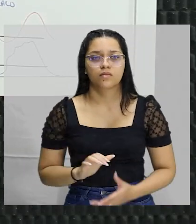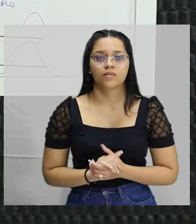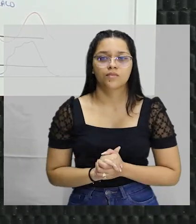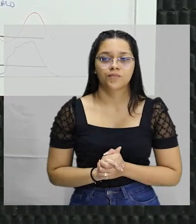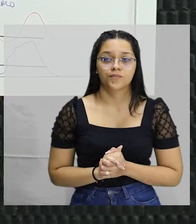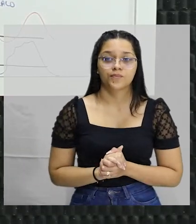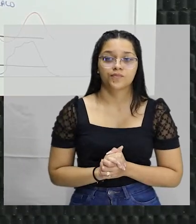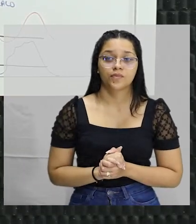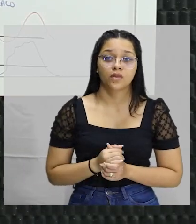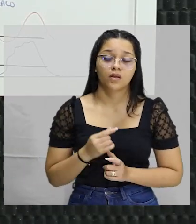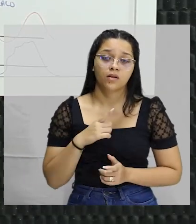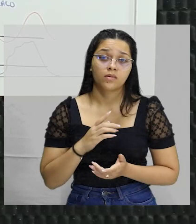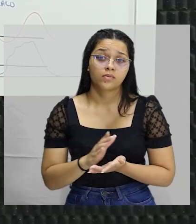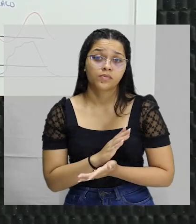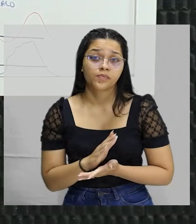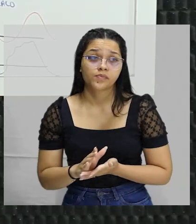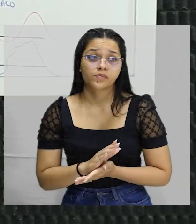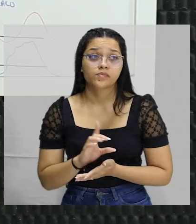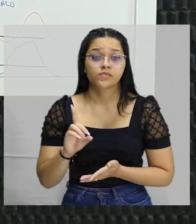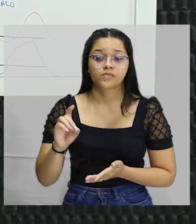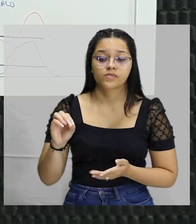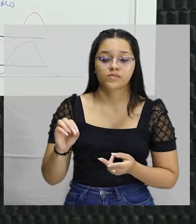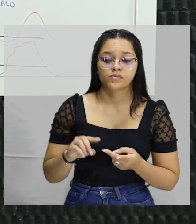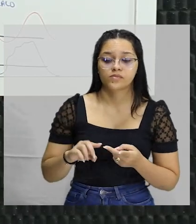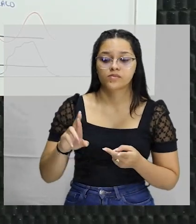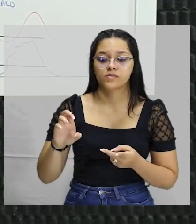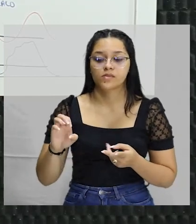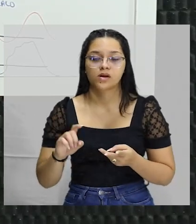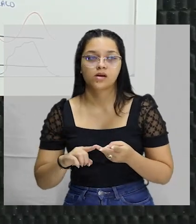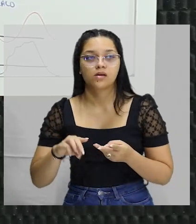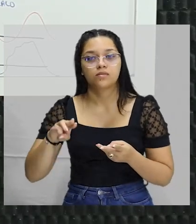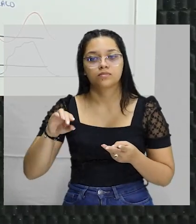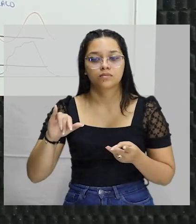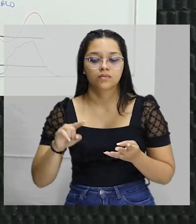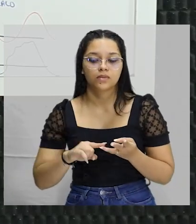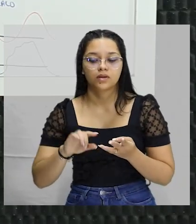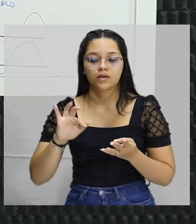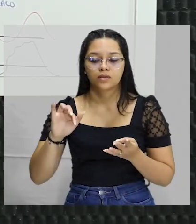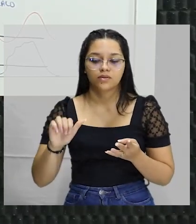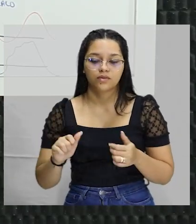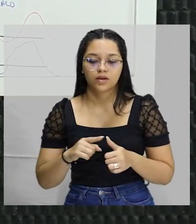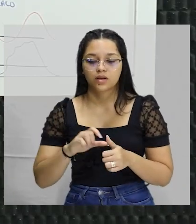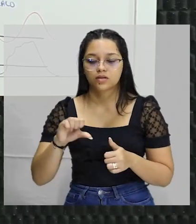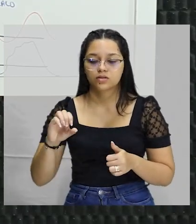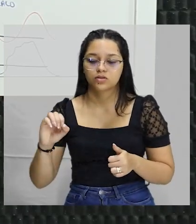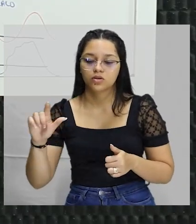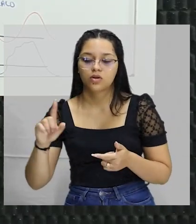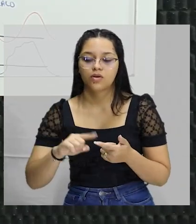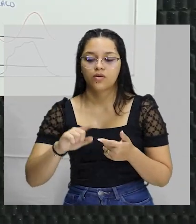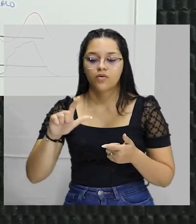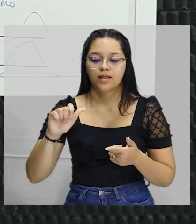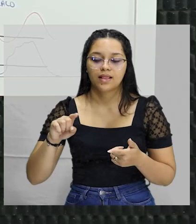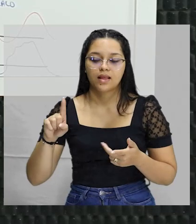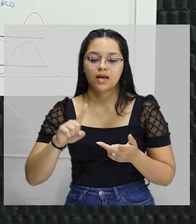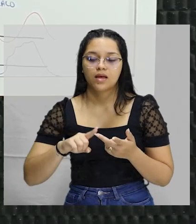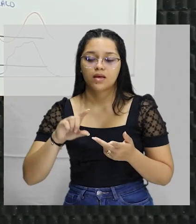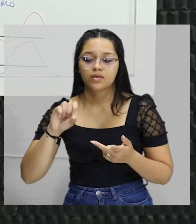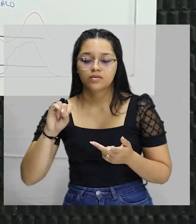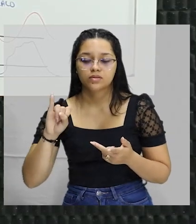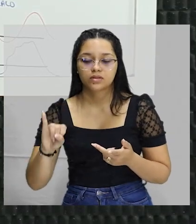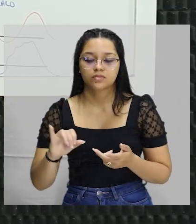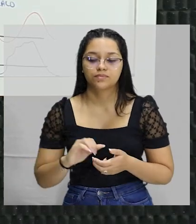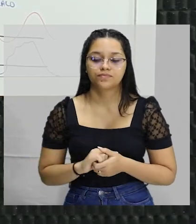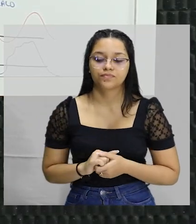musicais. Então nós temos algumas notas aí, né? O dó, o ré, mi, fá, o sol e o